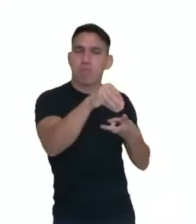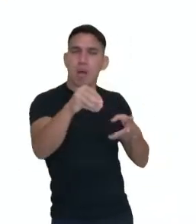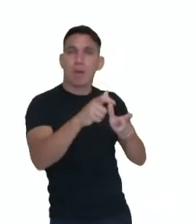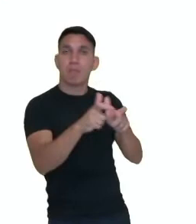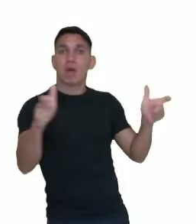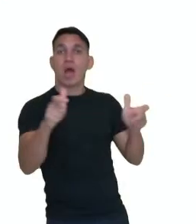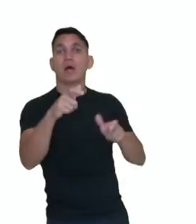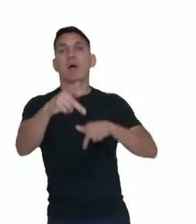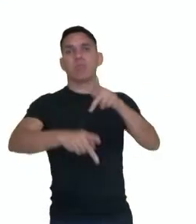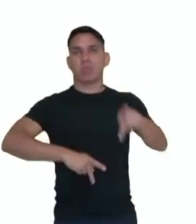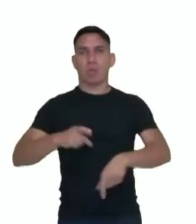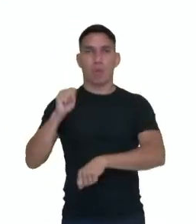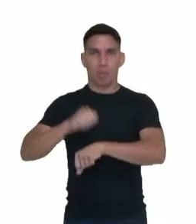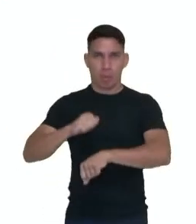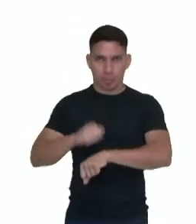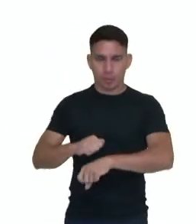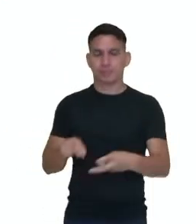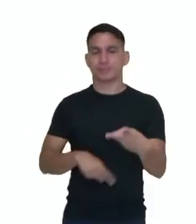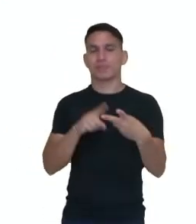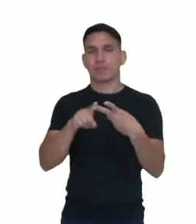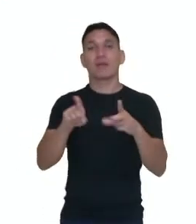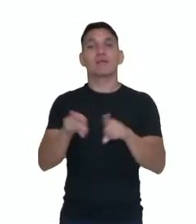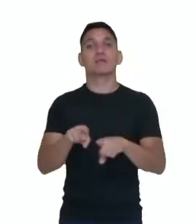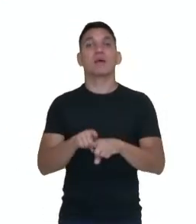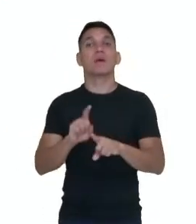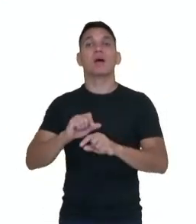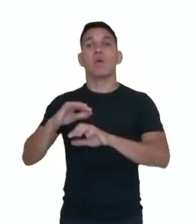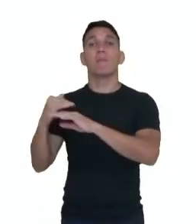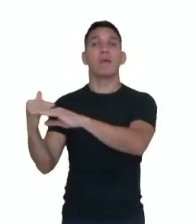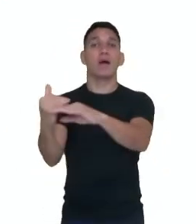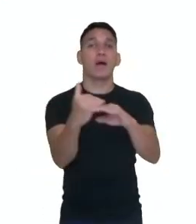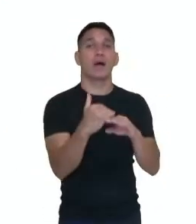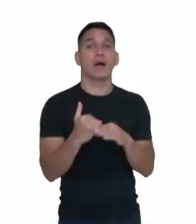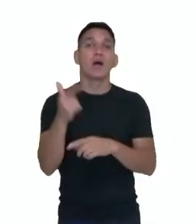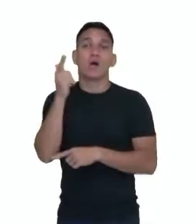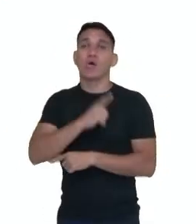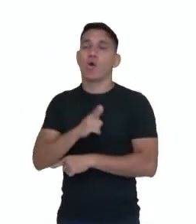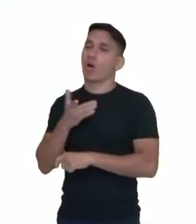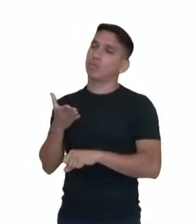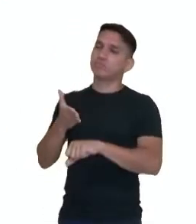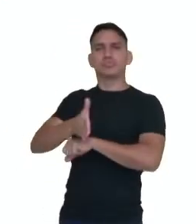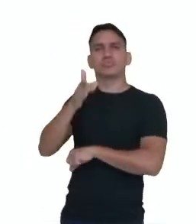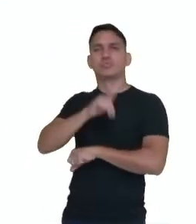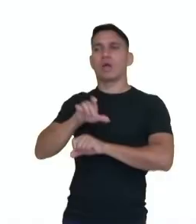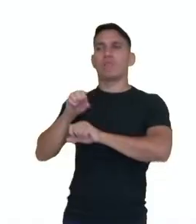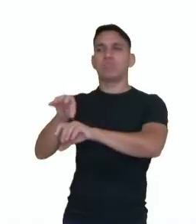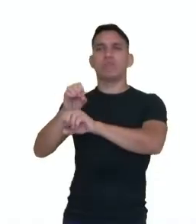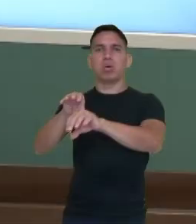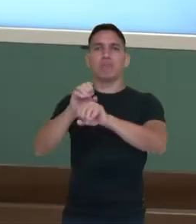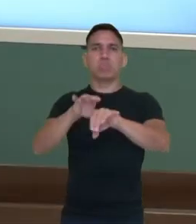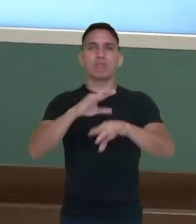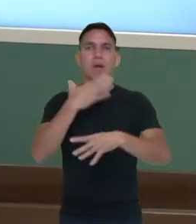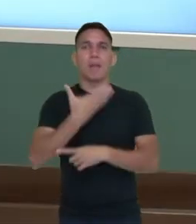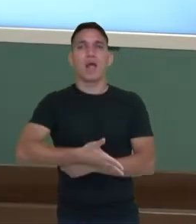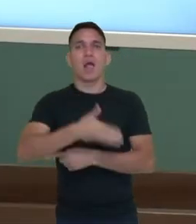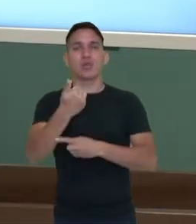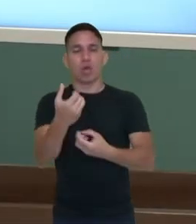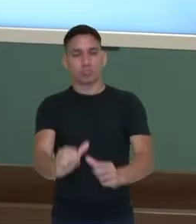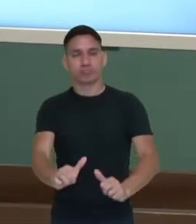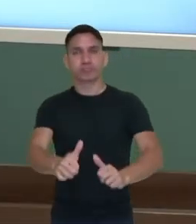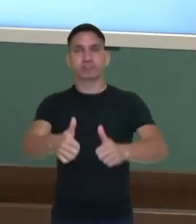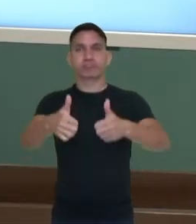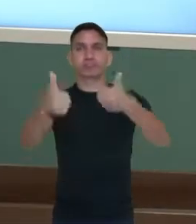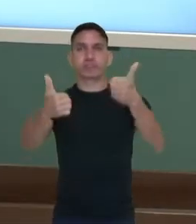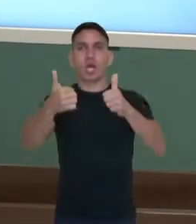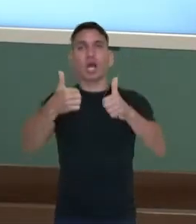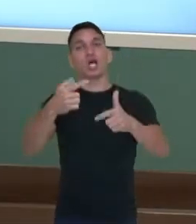da população pobre. Ainda, universalização do acesso à educação, melhorando e tentando melhorar os níveis de educação no